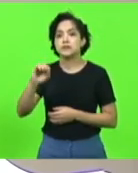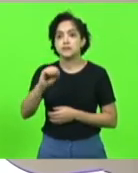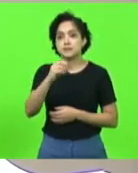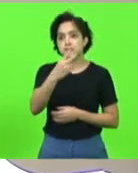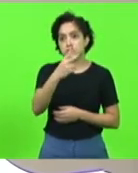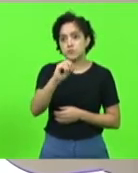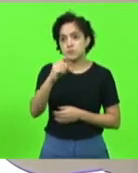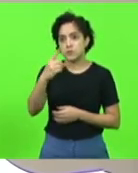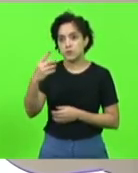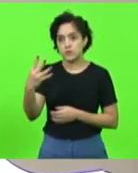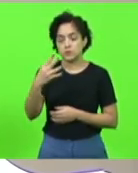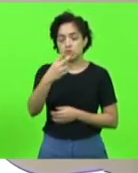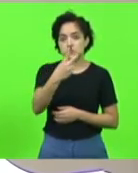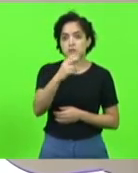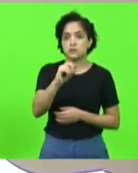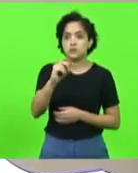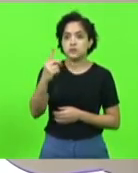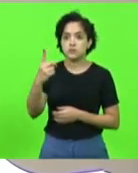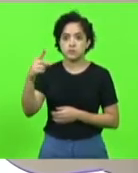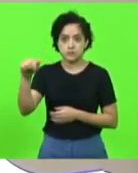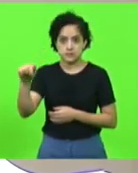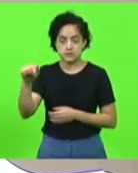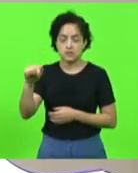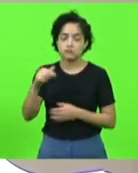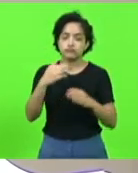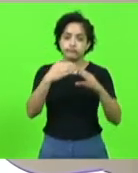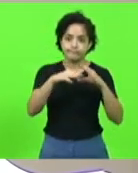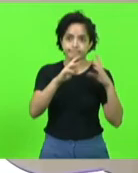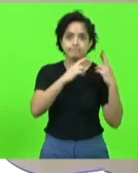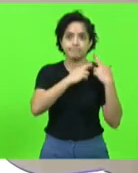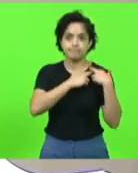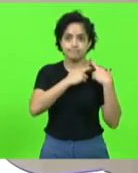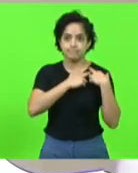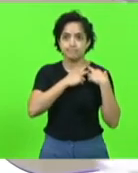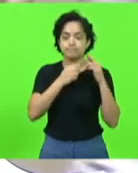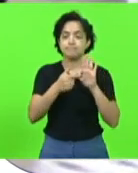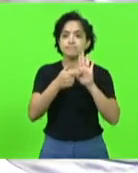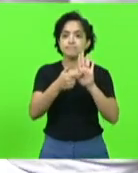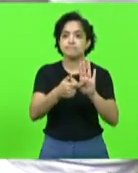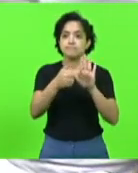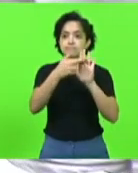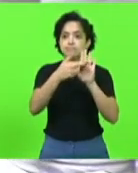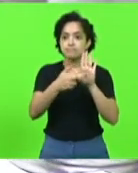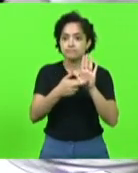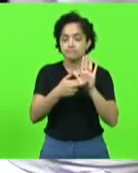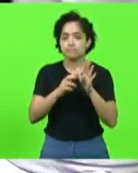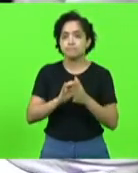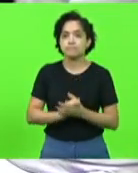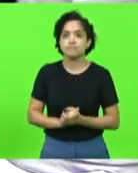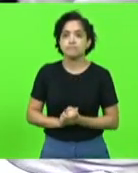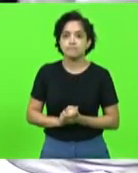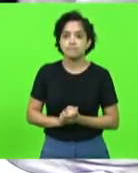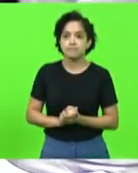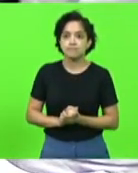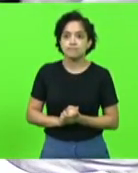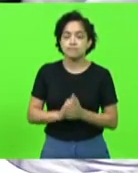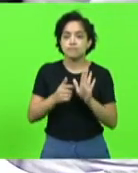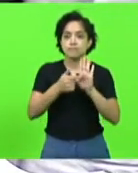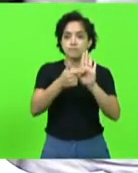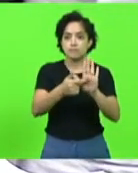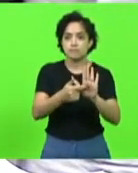2014 a 2017. Esta presidência comunica e encaminhará aos destinatários, conforme determina o regimento interno, as seguintes indicações.